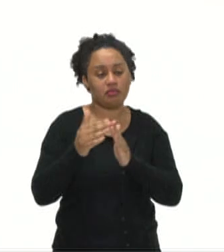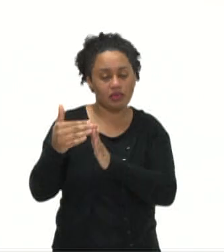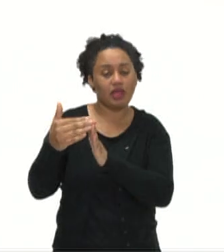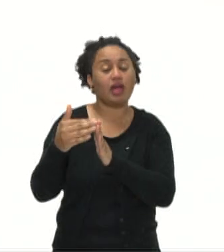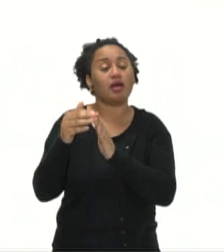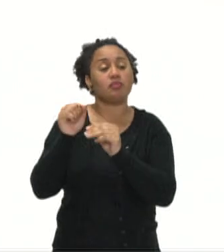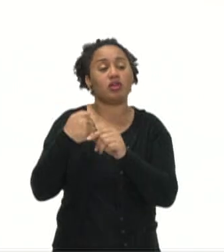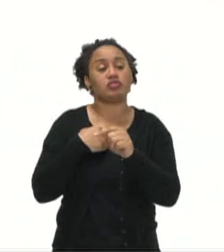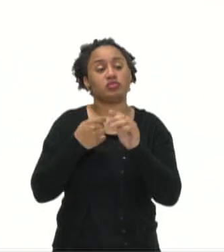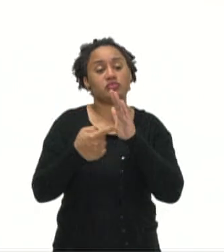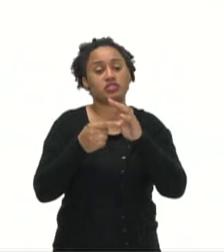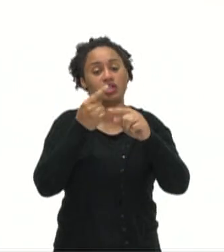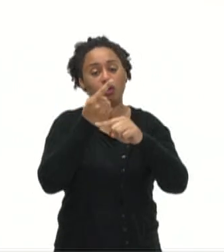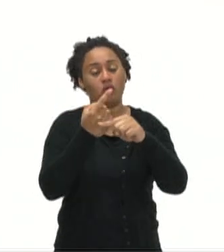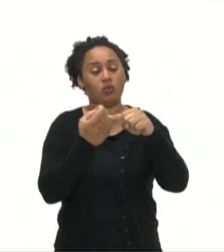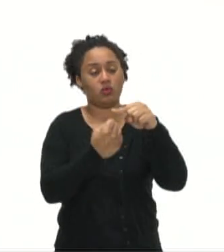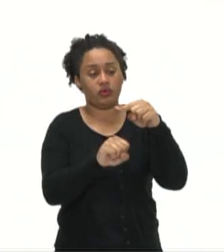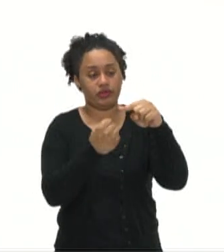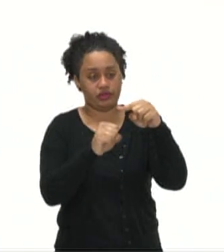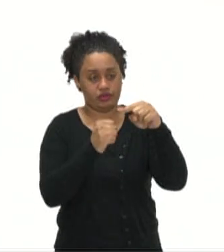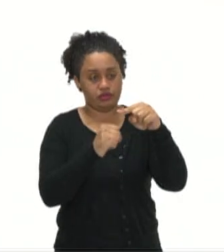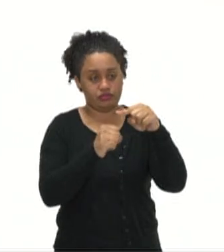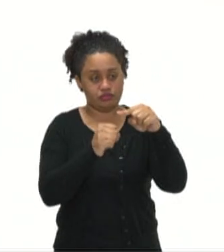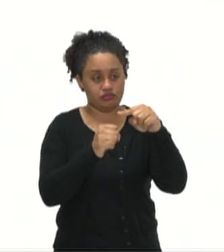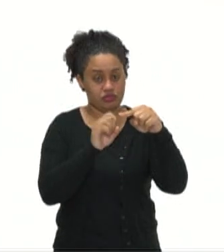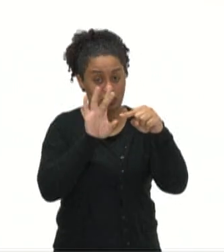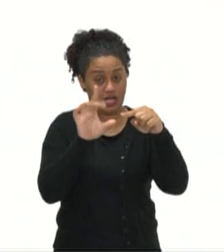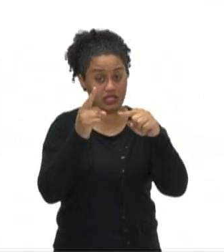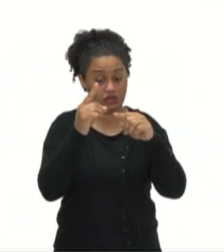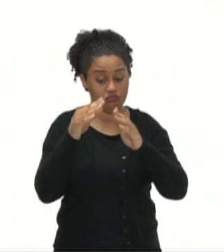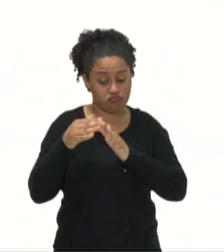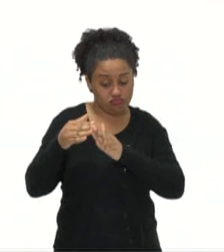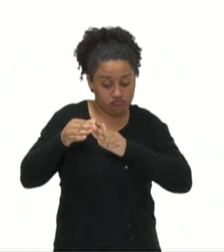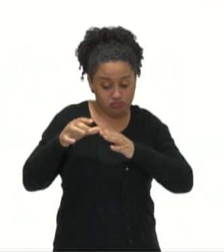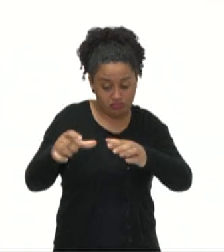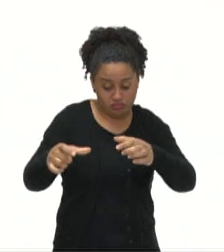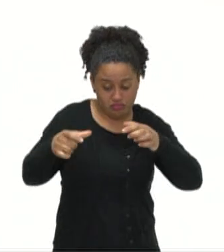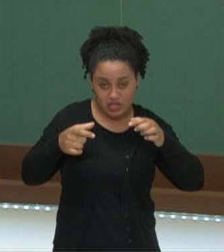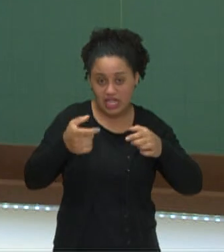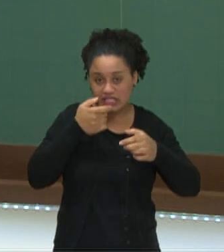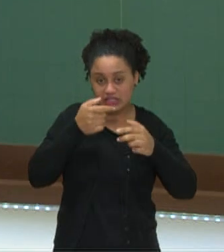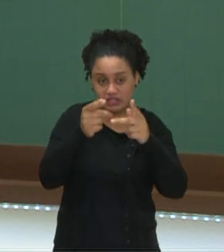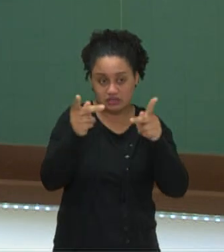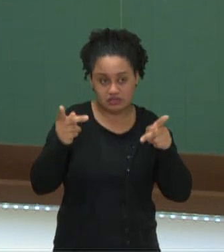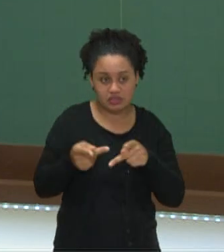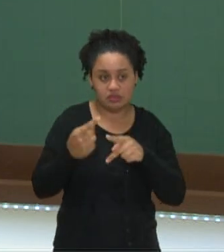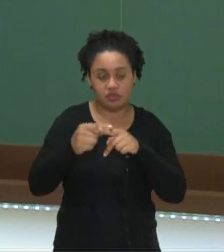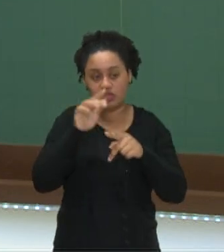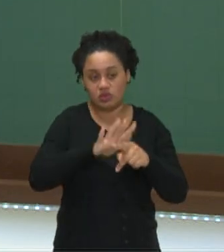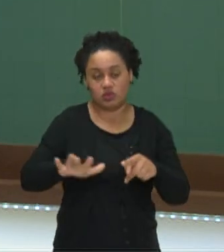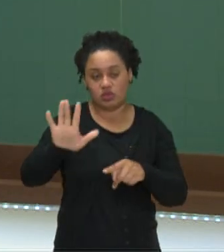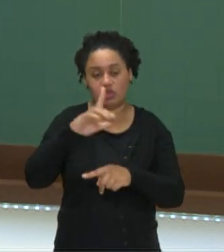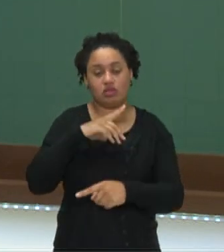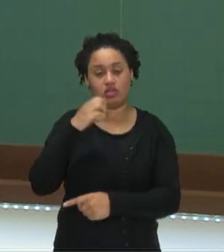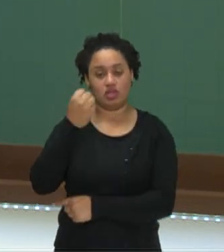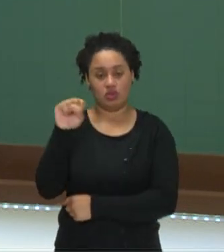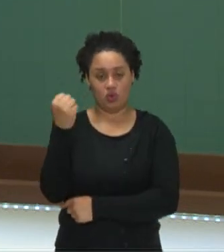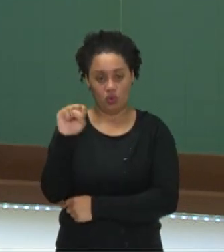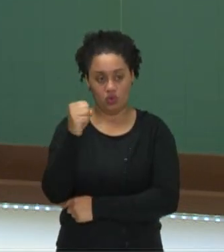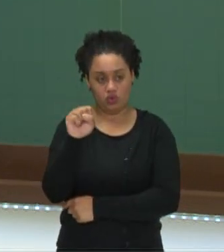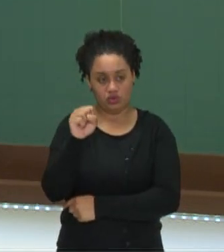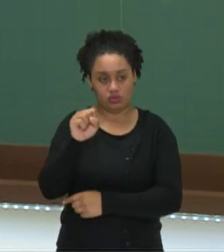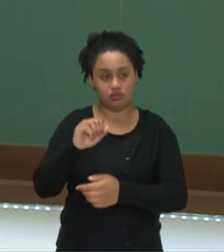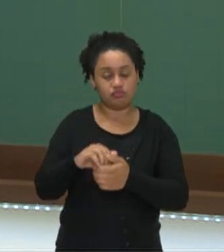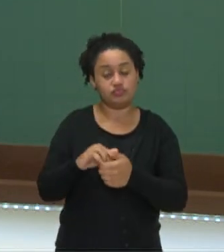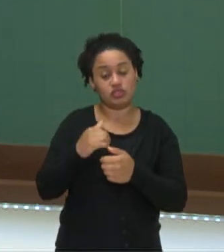gente pode representar como sendo 1/8, cada fatia, ok? Por quê? No total, são 8